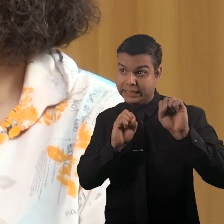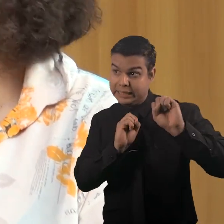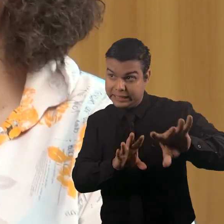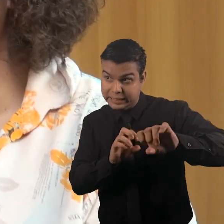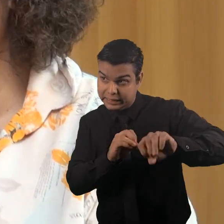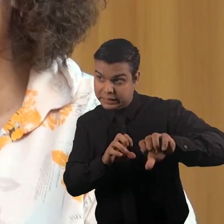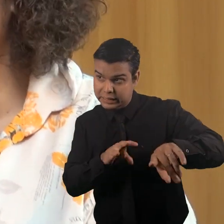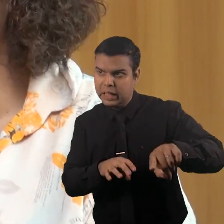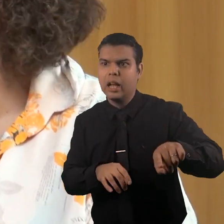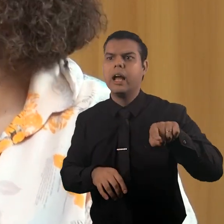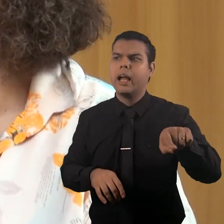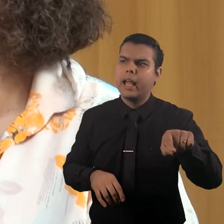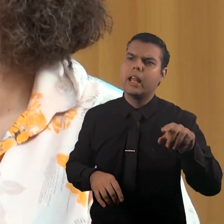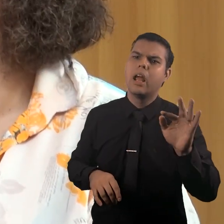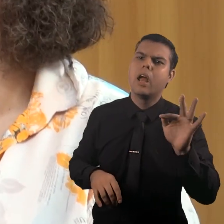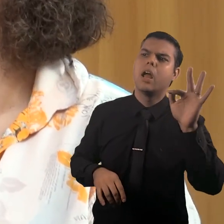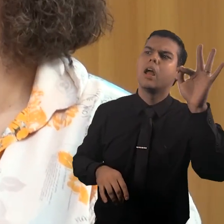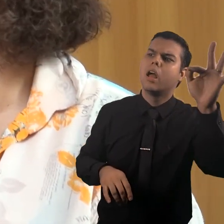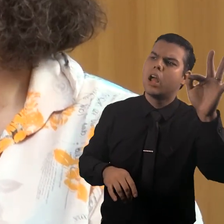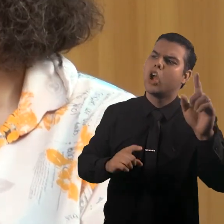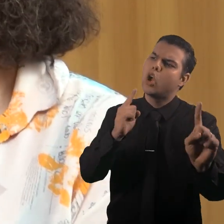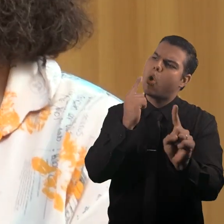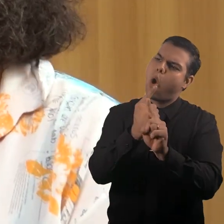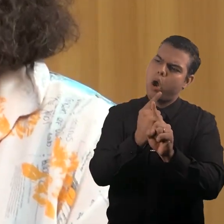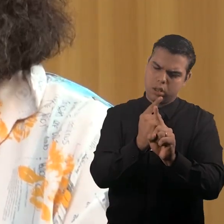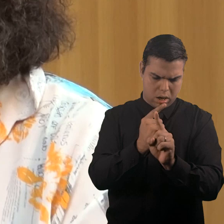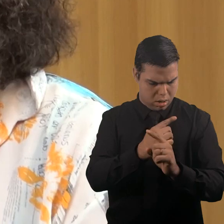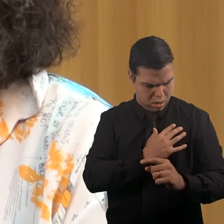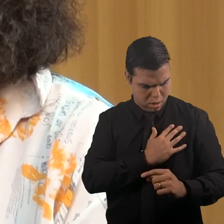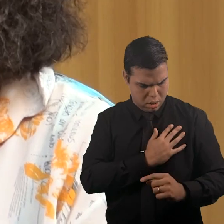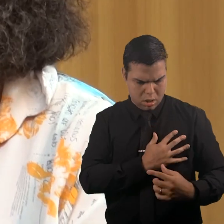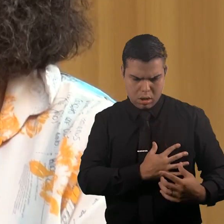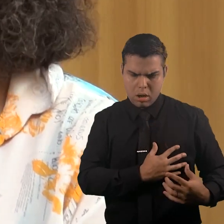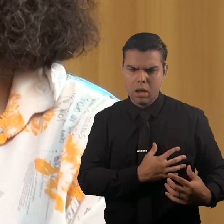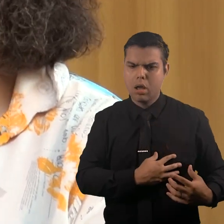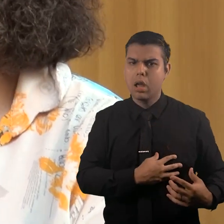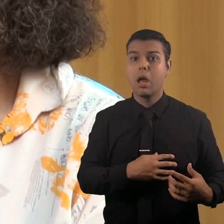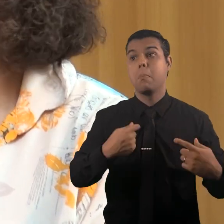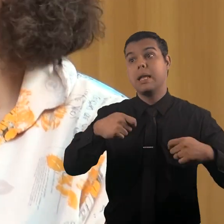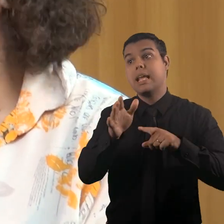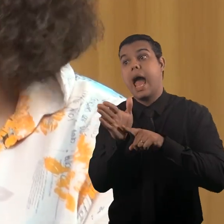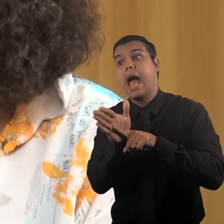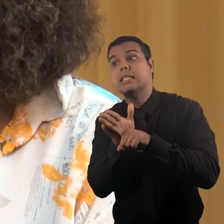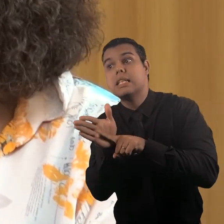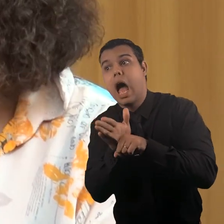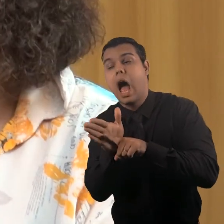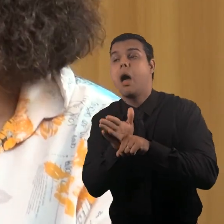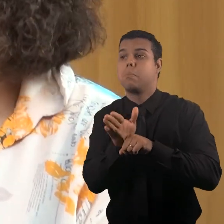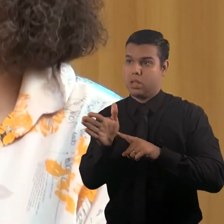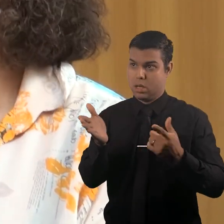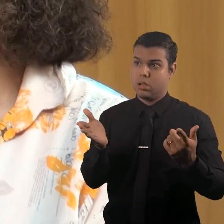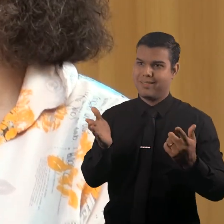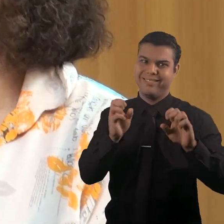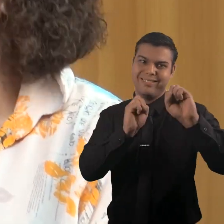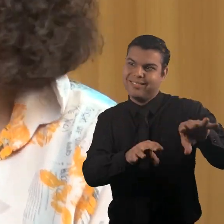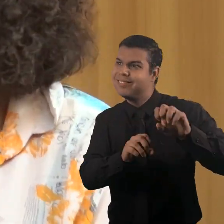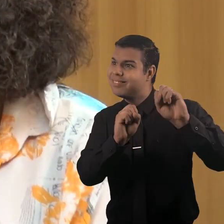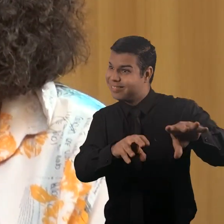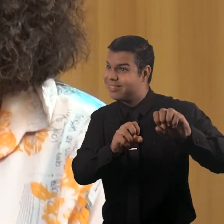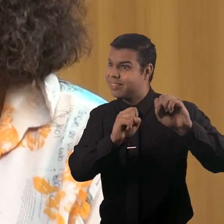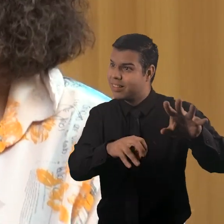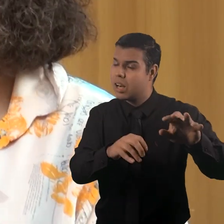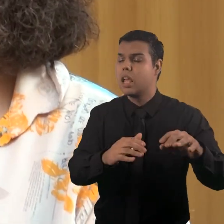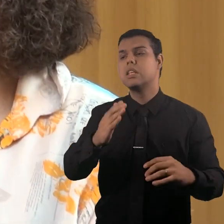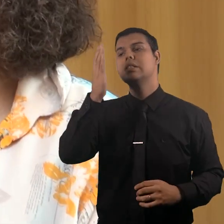futuras. E se nós ensinarmos a esses jovens como você diagnostica esses sinais precocemente, que você tem que fazer a sua mamografia, que existe